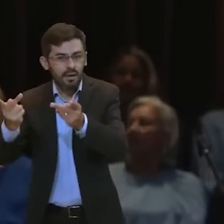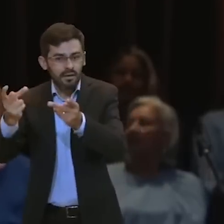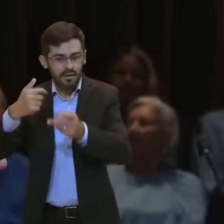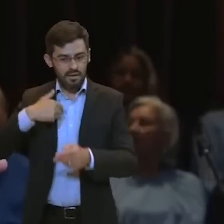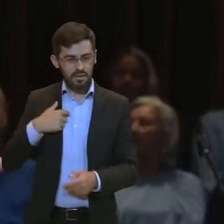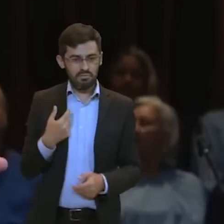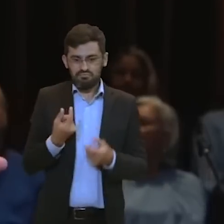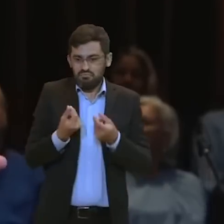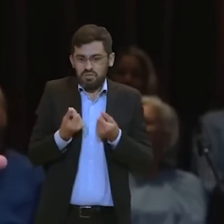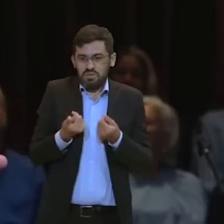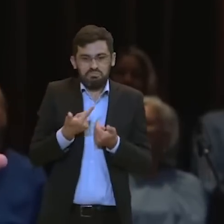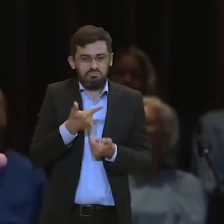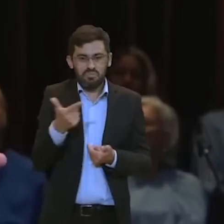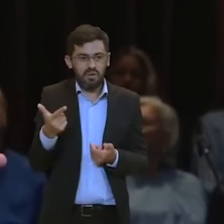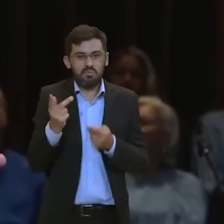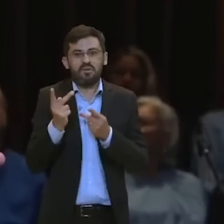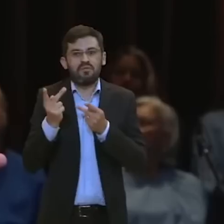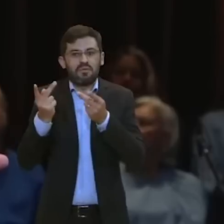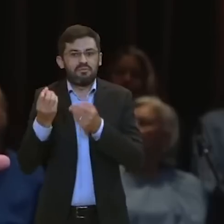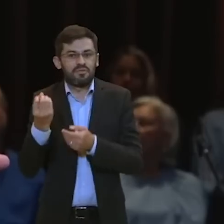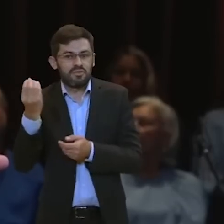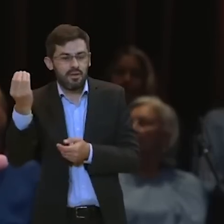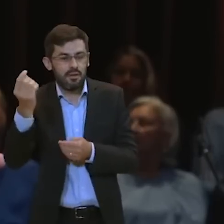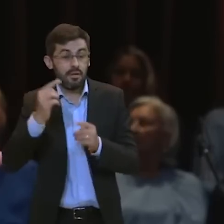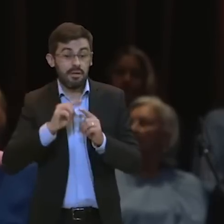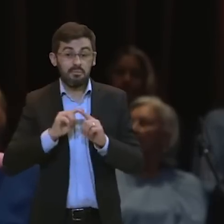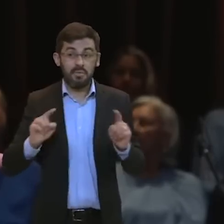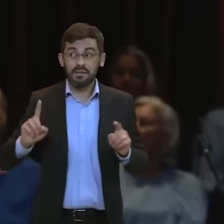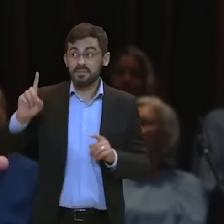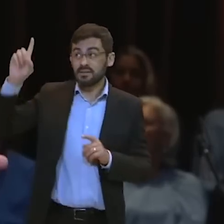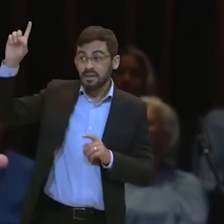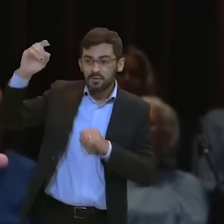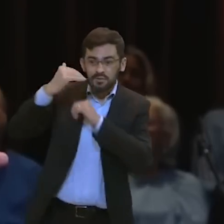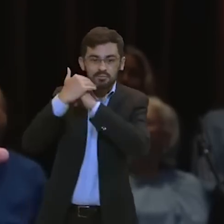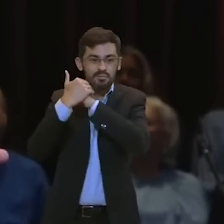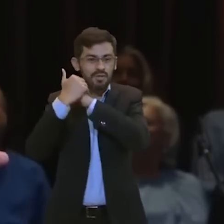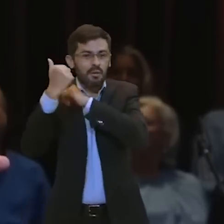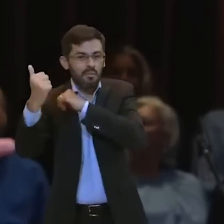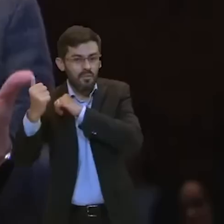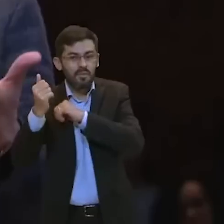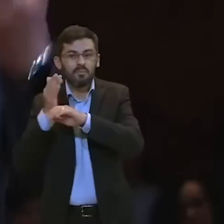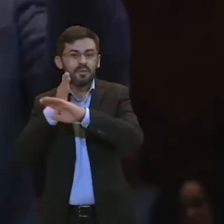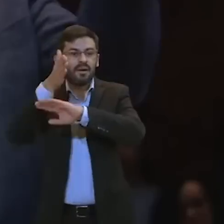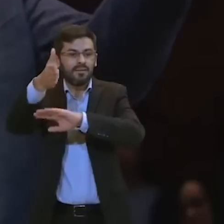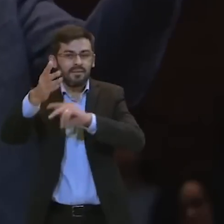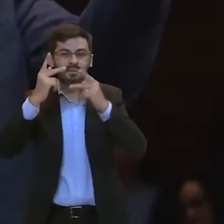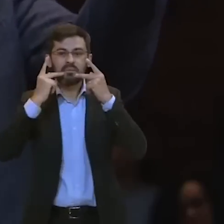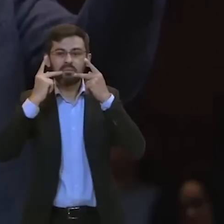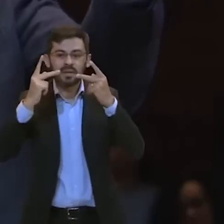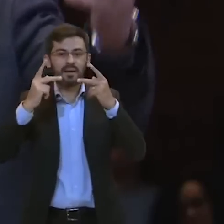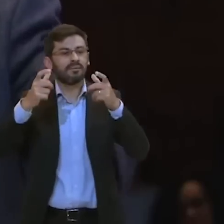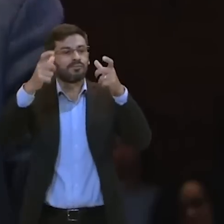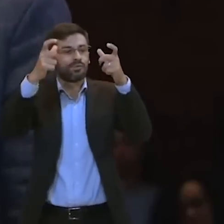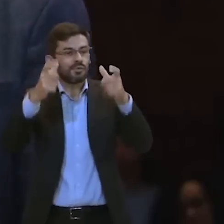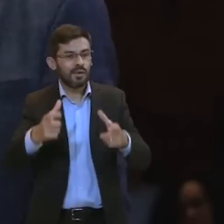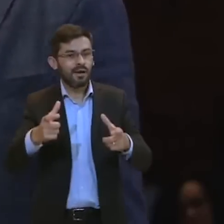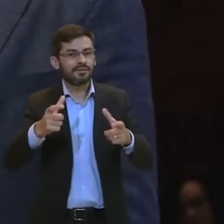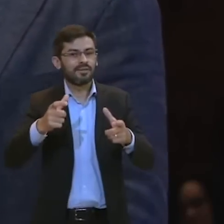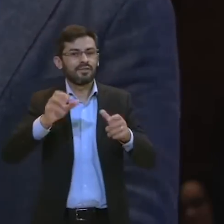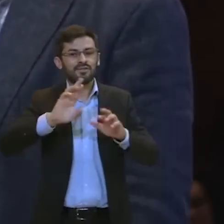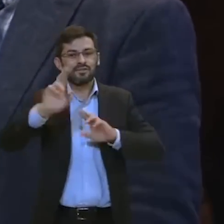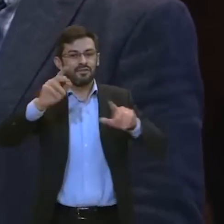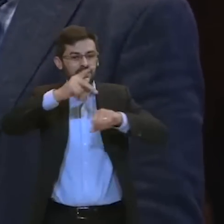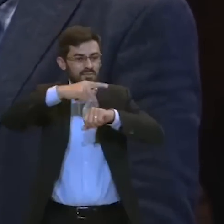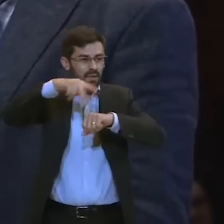tenho dinheiro para isso, mas o Senhor me convidou para pregar nesses 12 lugares do mundo.